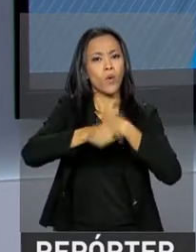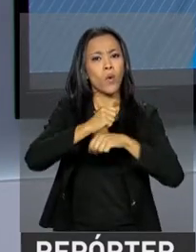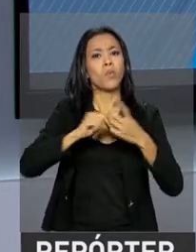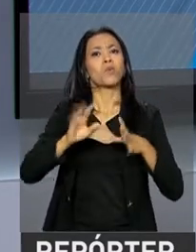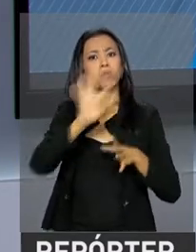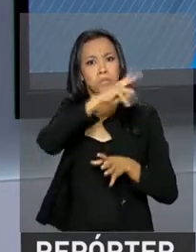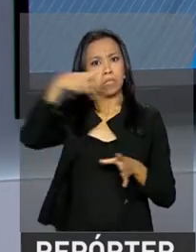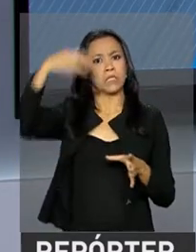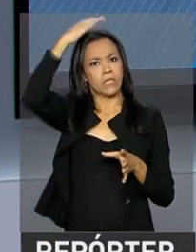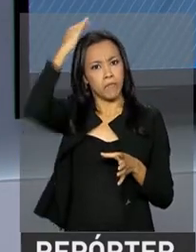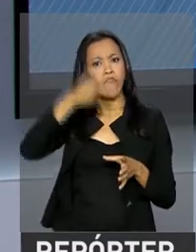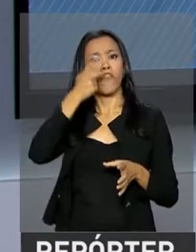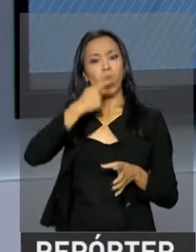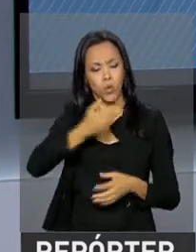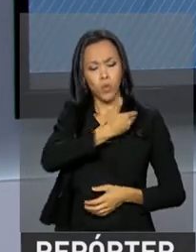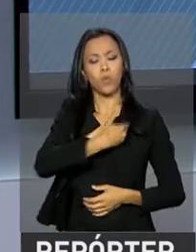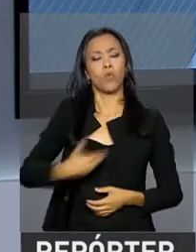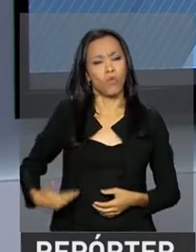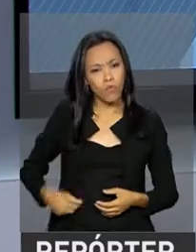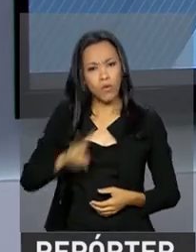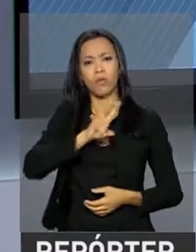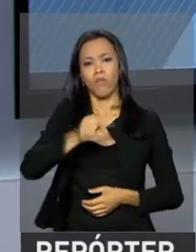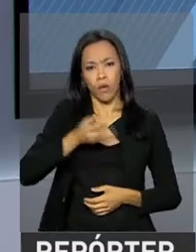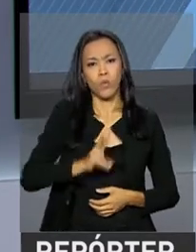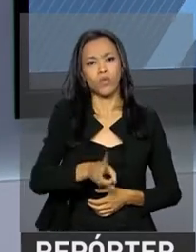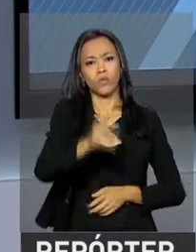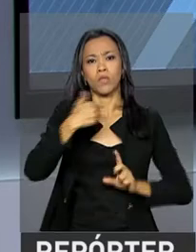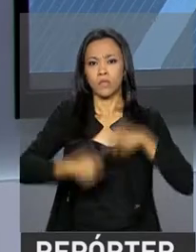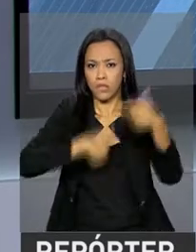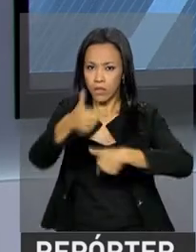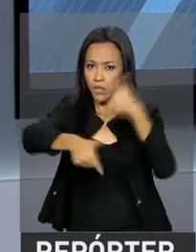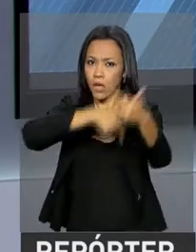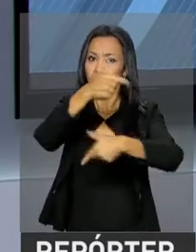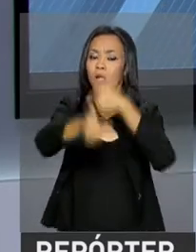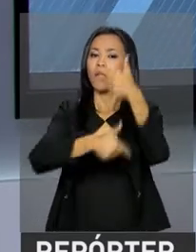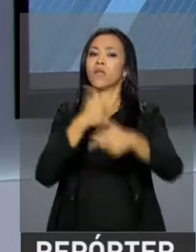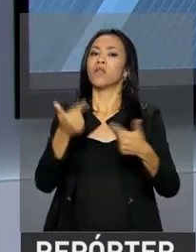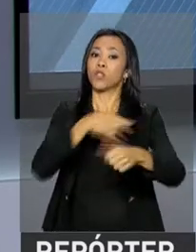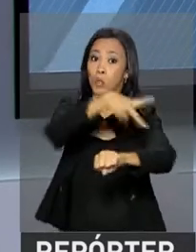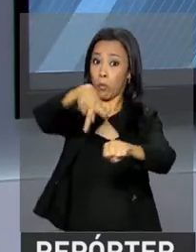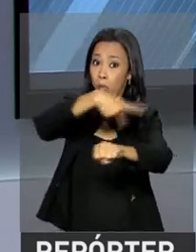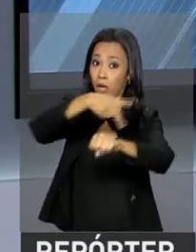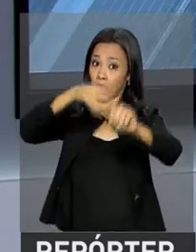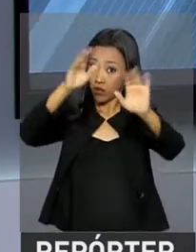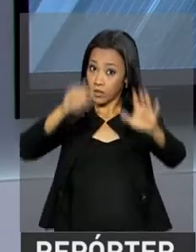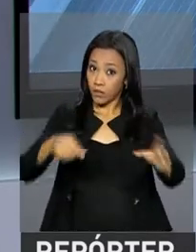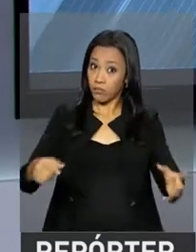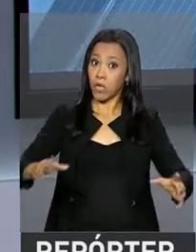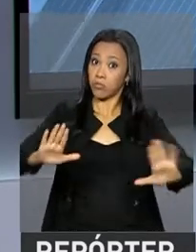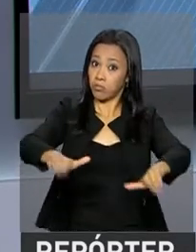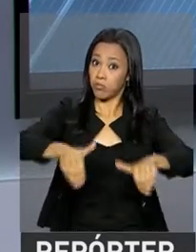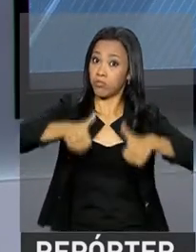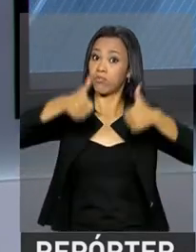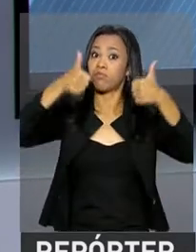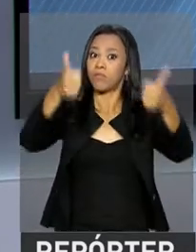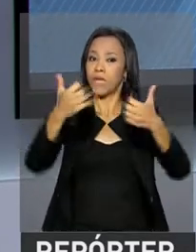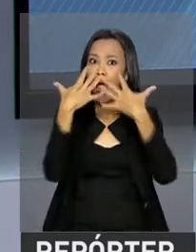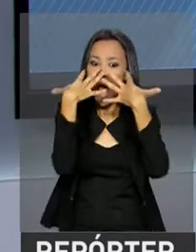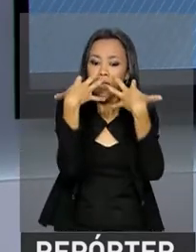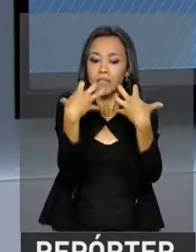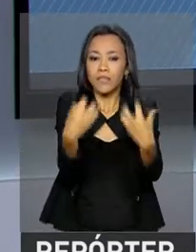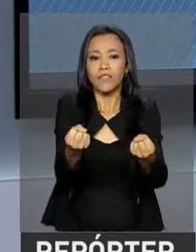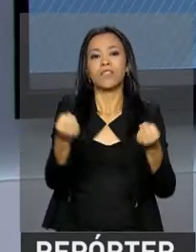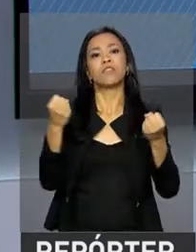garantiram que o governo vai continuar trabalhando para tornar o país cada vez mais competitivo atrativo